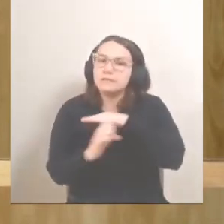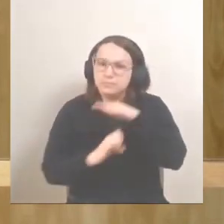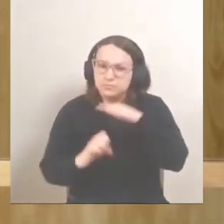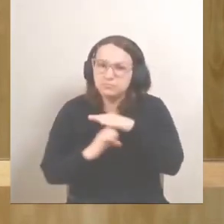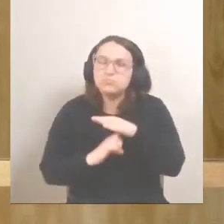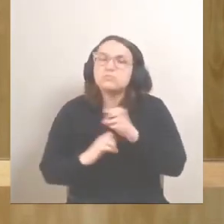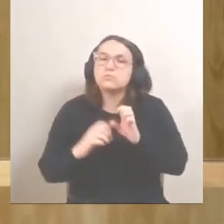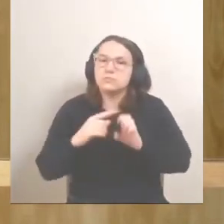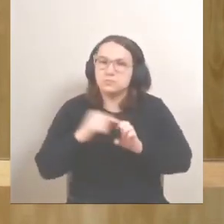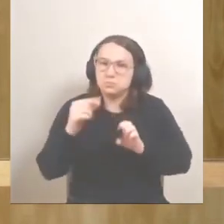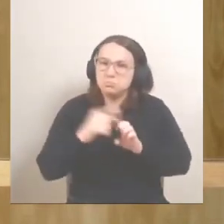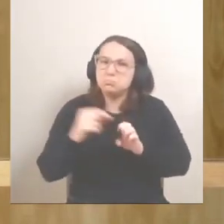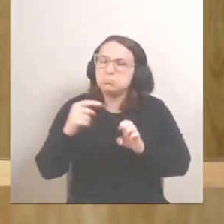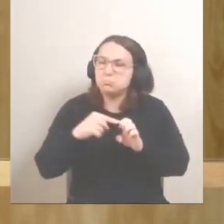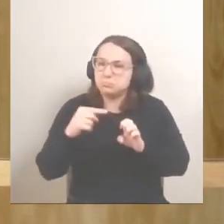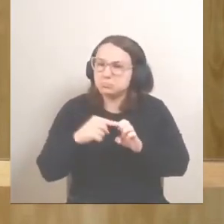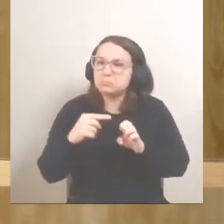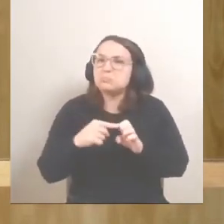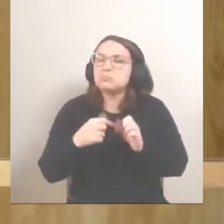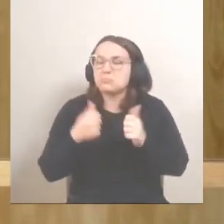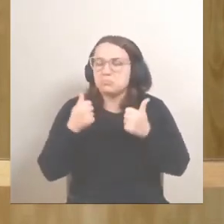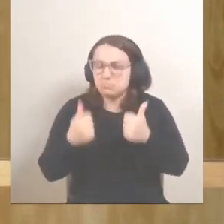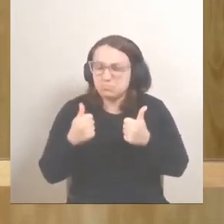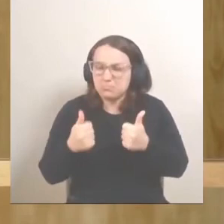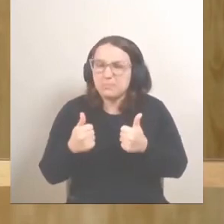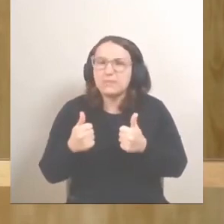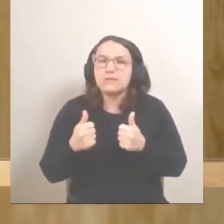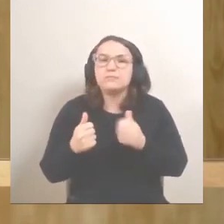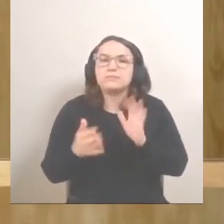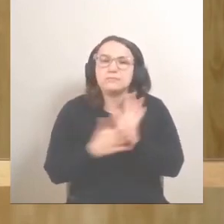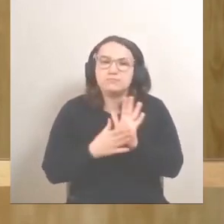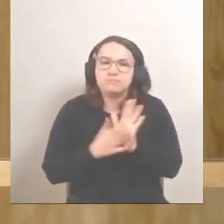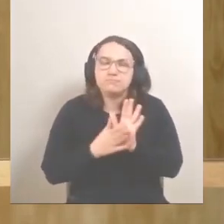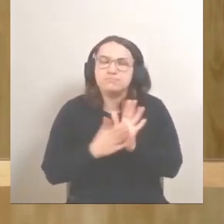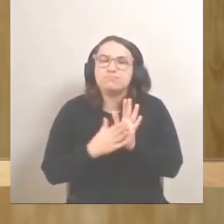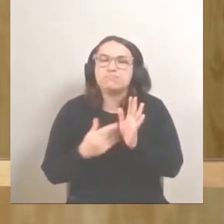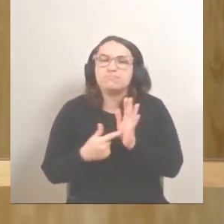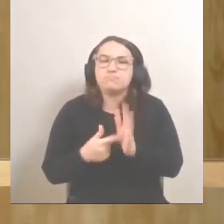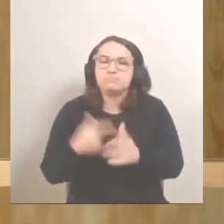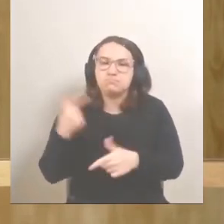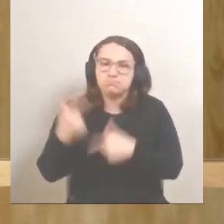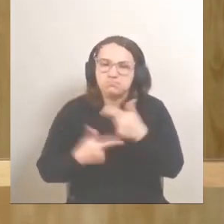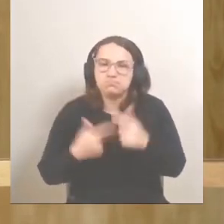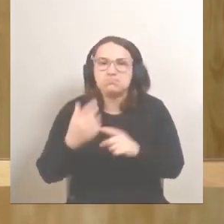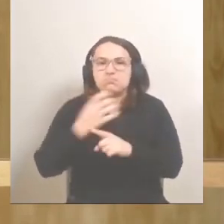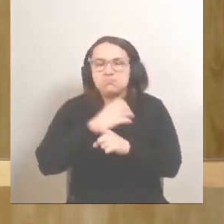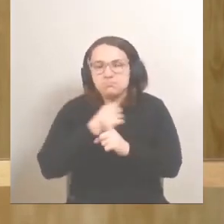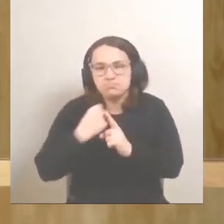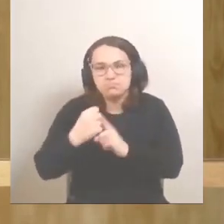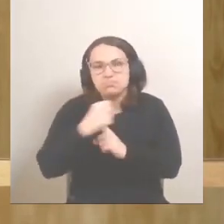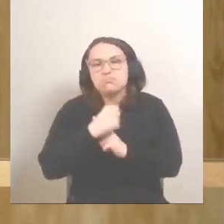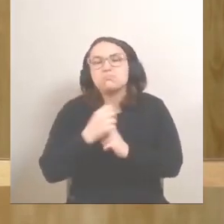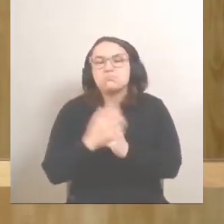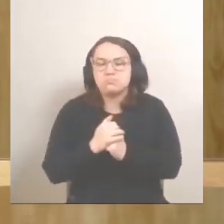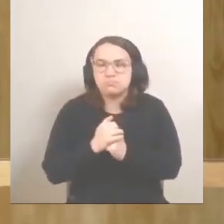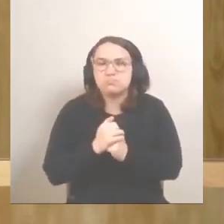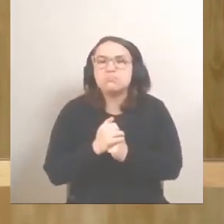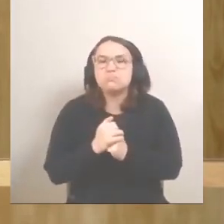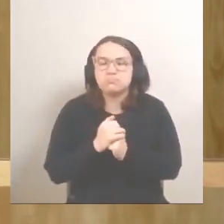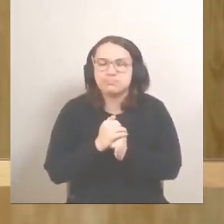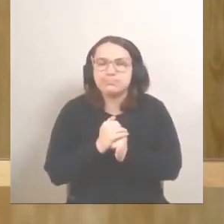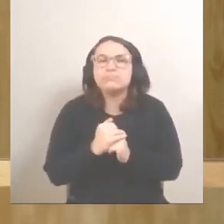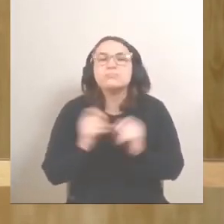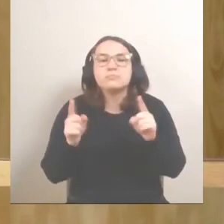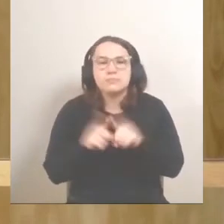um visionário, mais um patrocinador de trabalho social. É alguém que